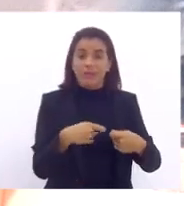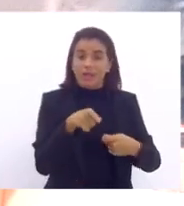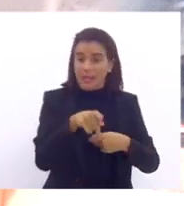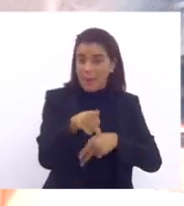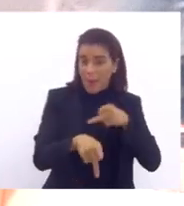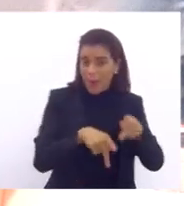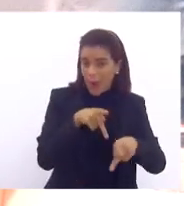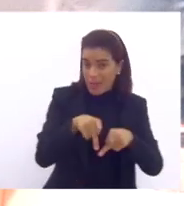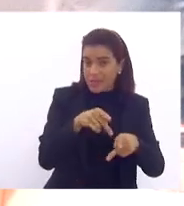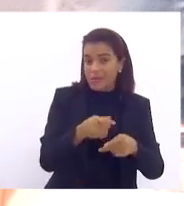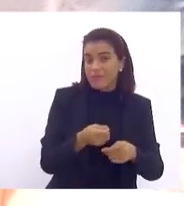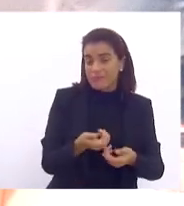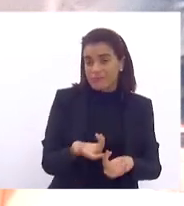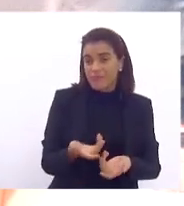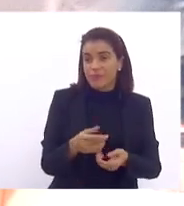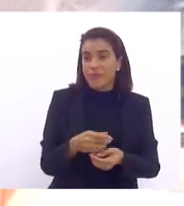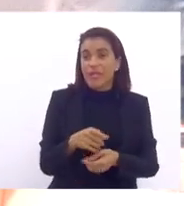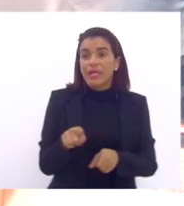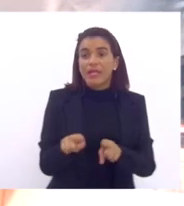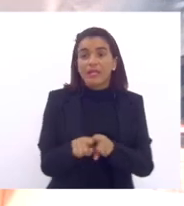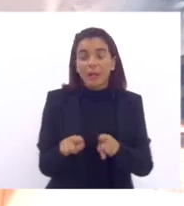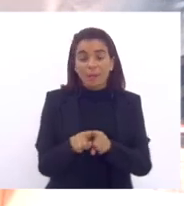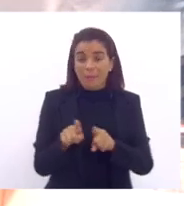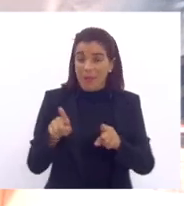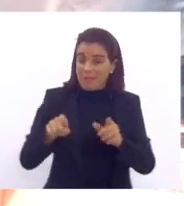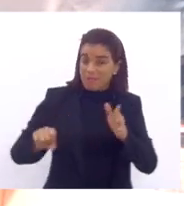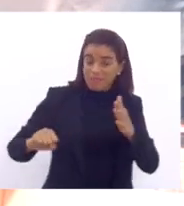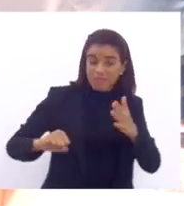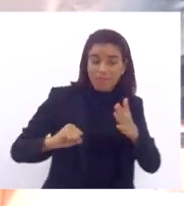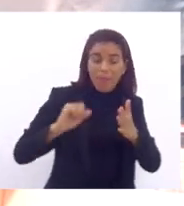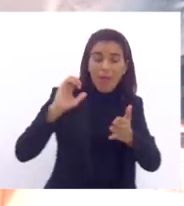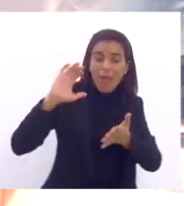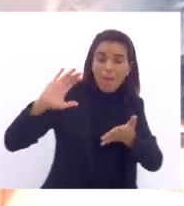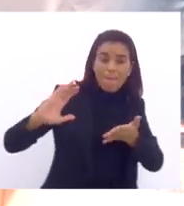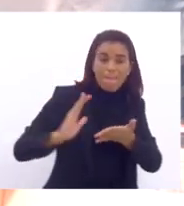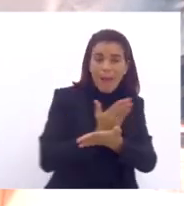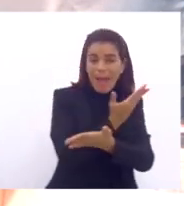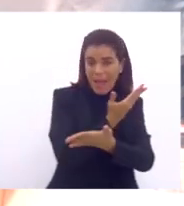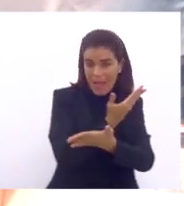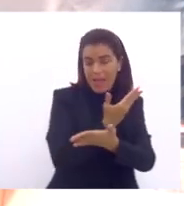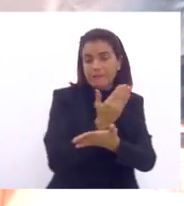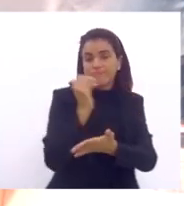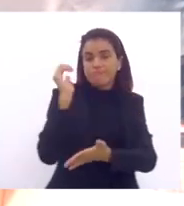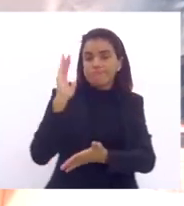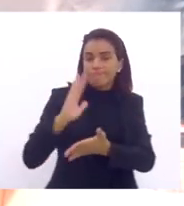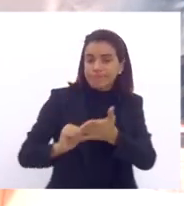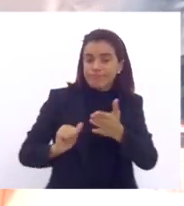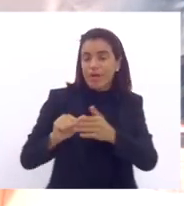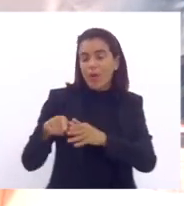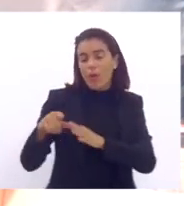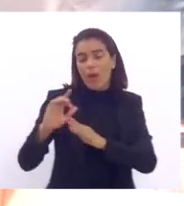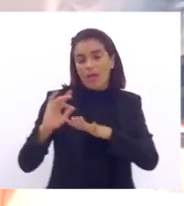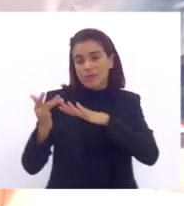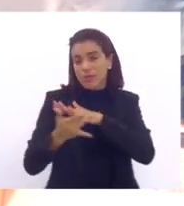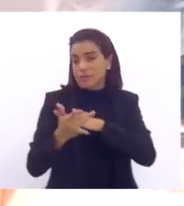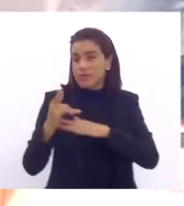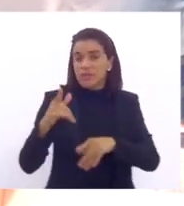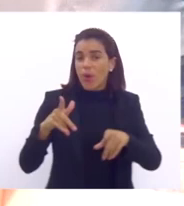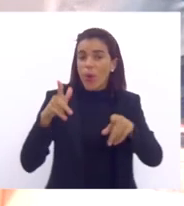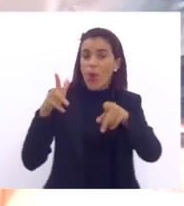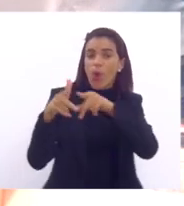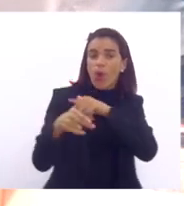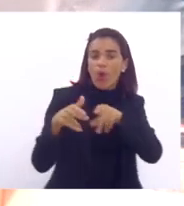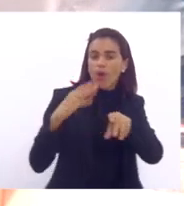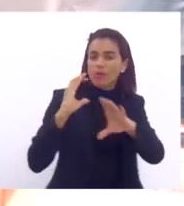a esses parlamentares e ao Se derrubar uma rede social se corta um dos principais meios de comunicação